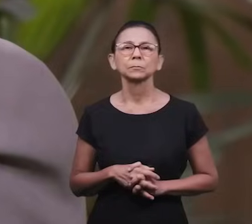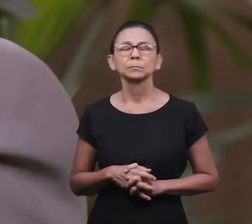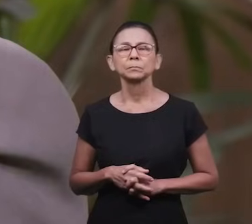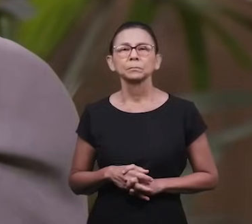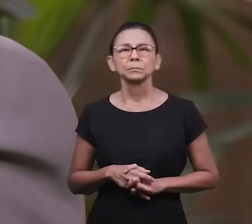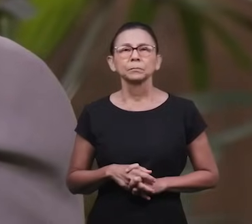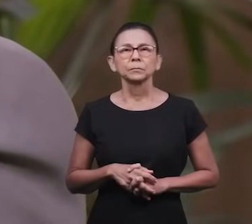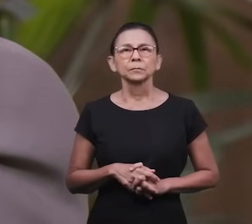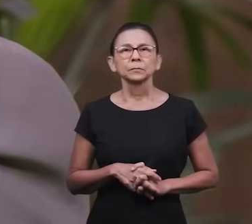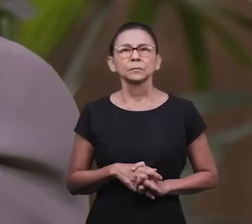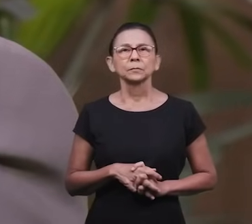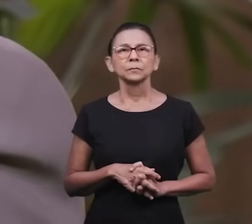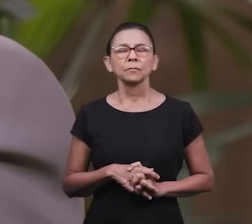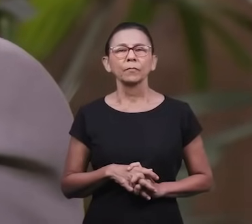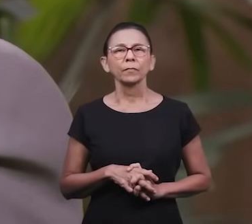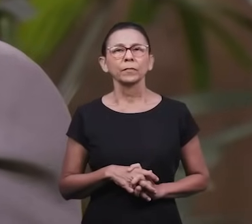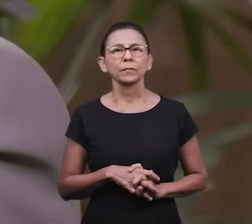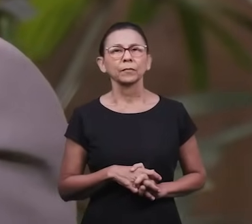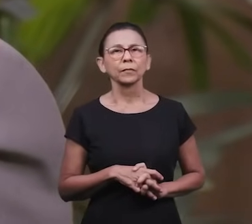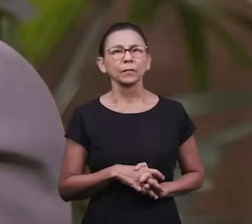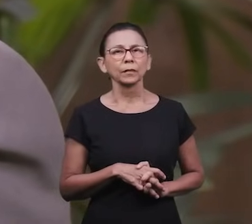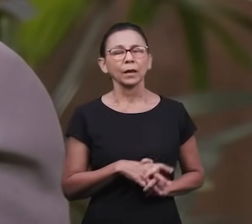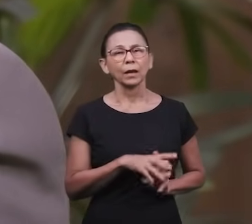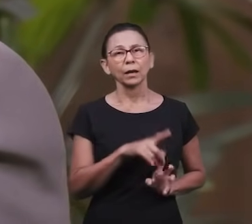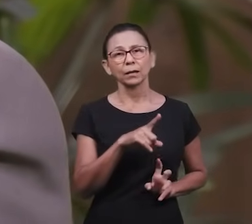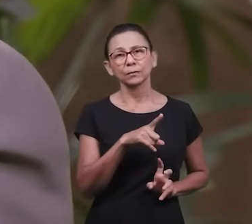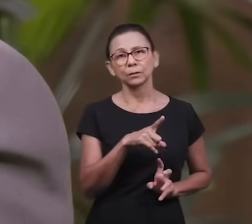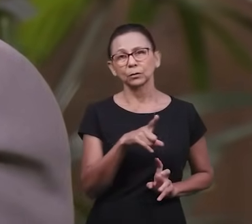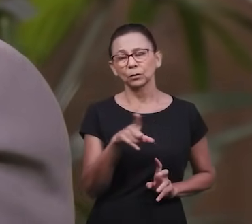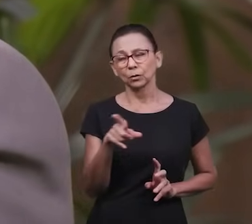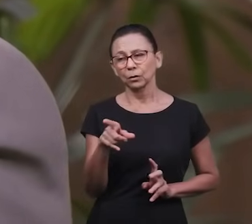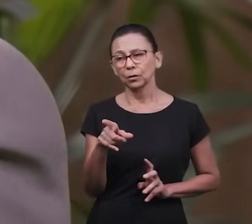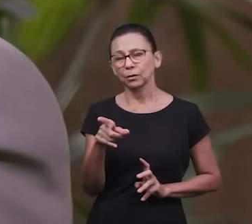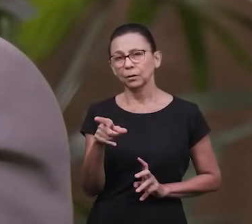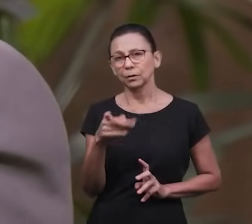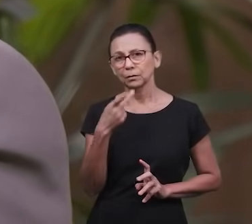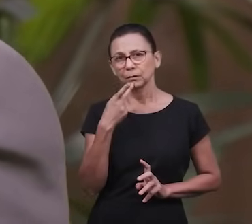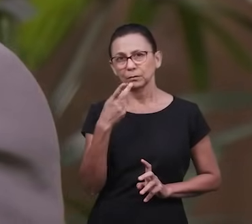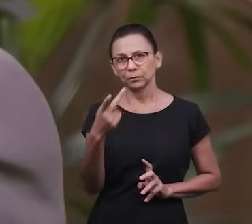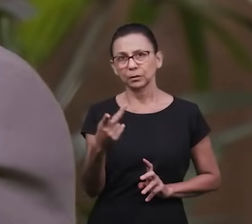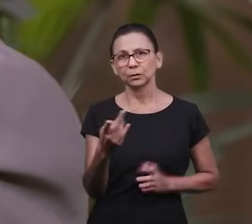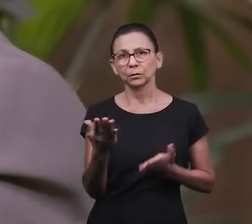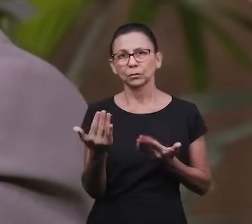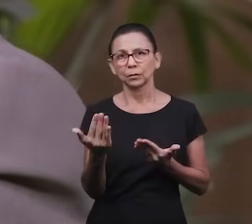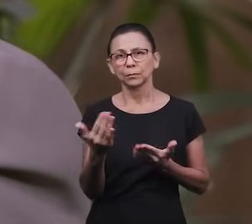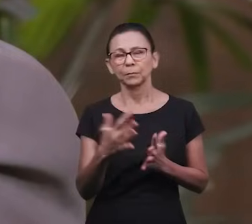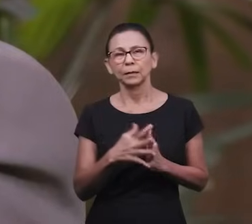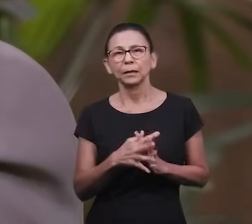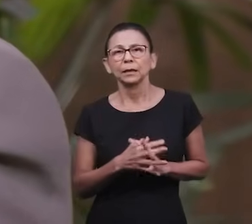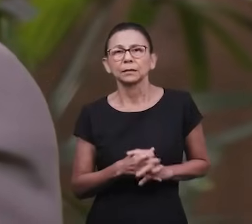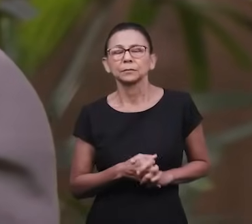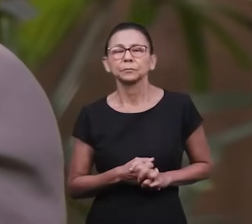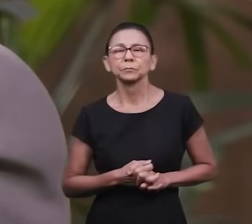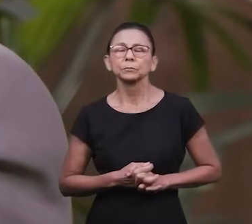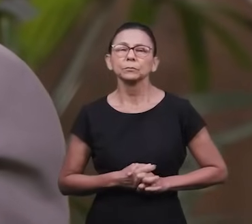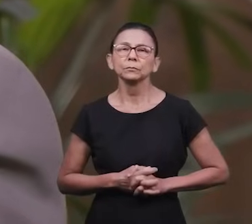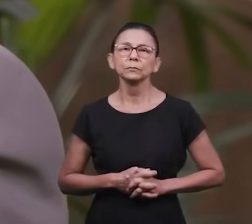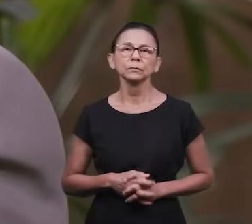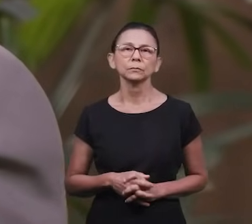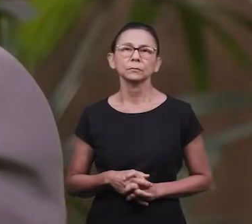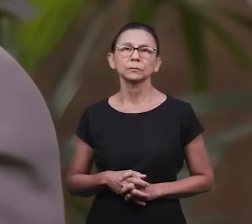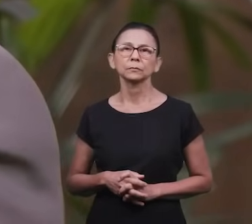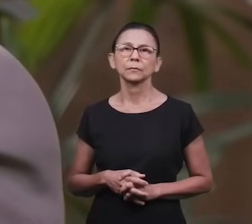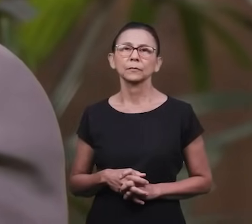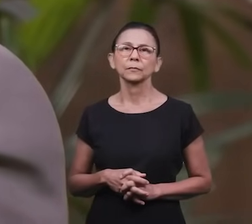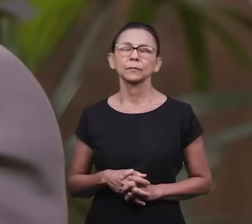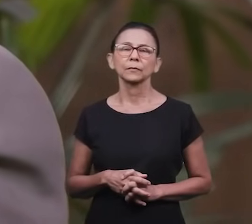ligou. Aí ele pediu oração, aí nós oramos, depois ele falou para o rapaz, eu sou da igreja tal, ali na divisa